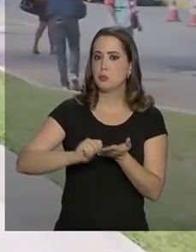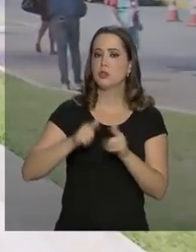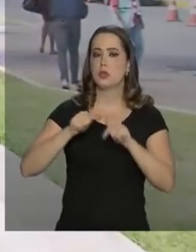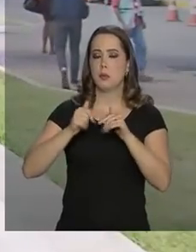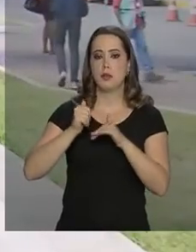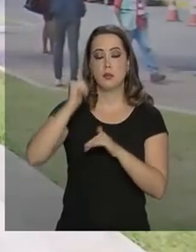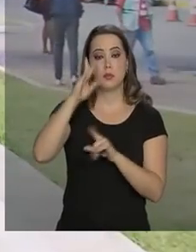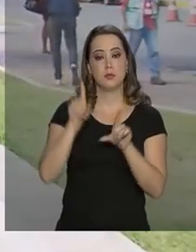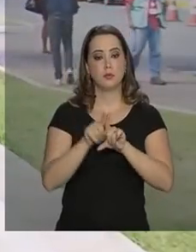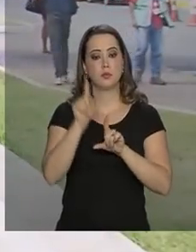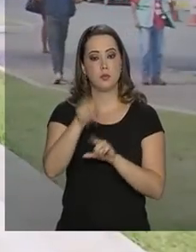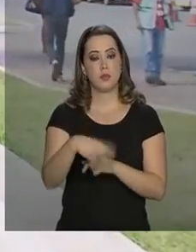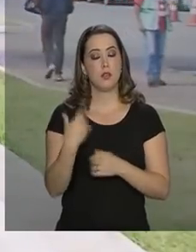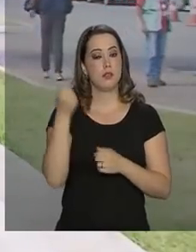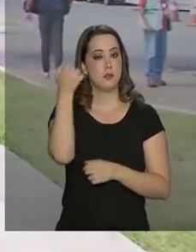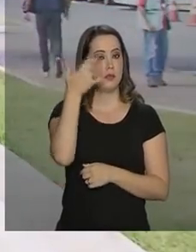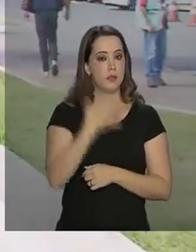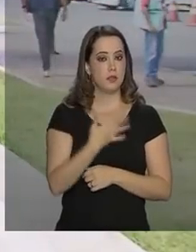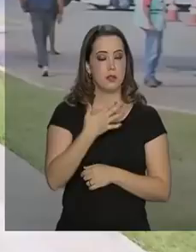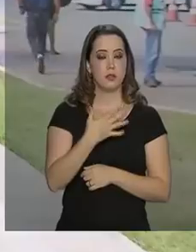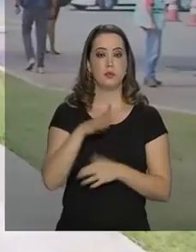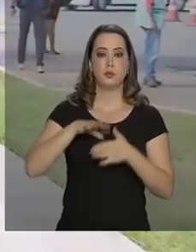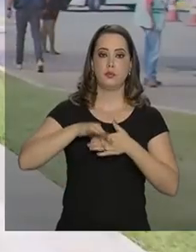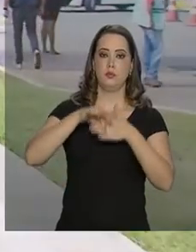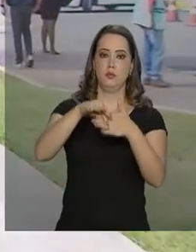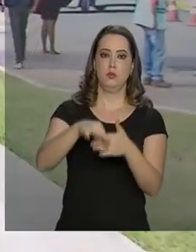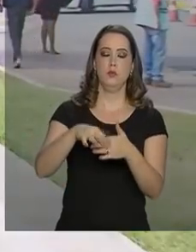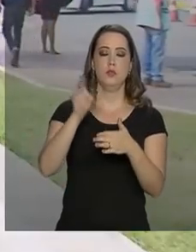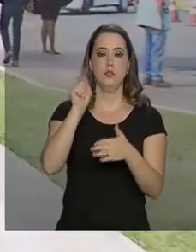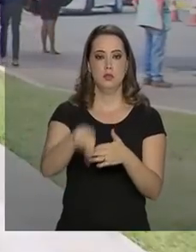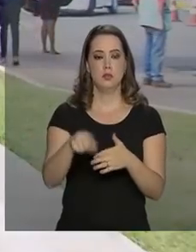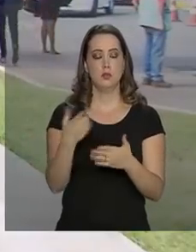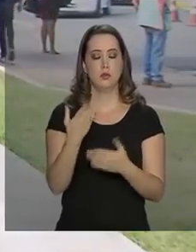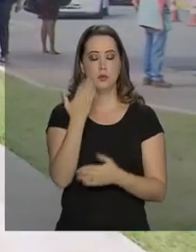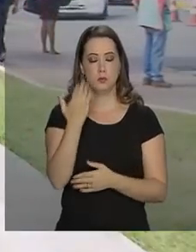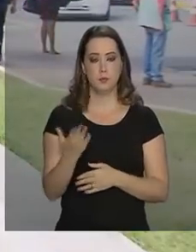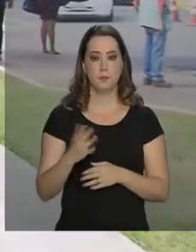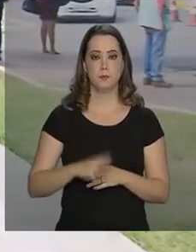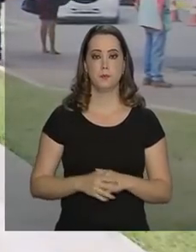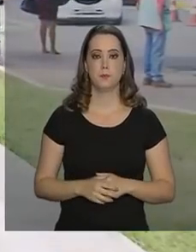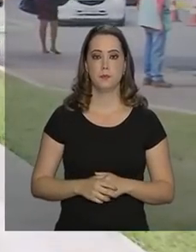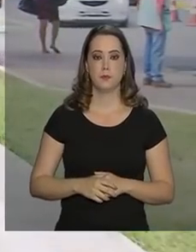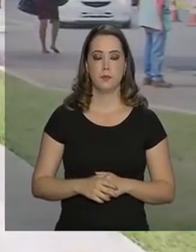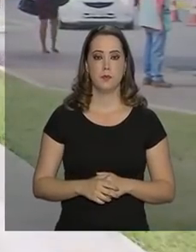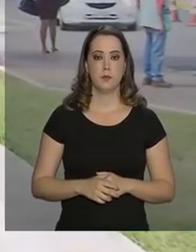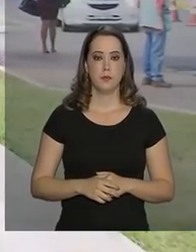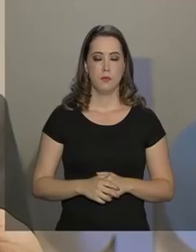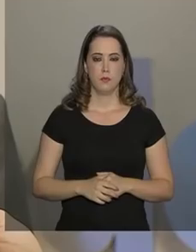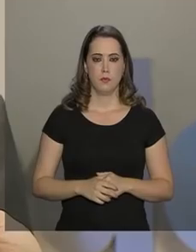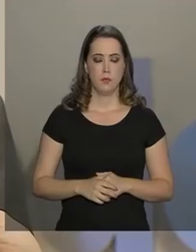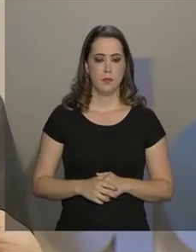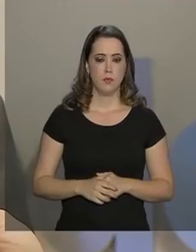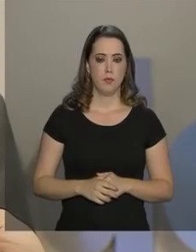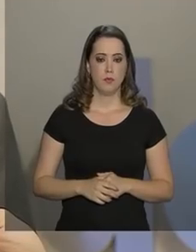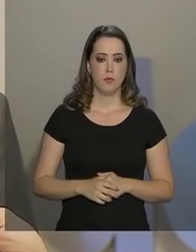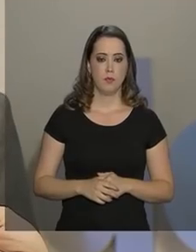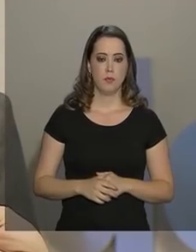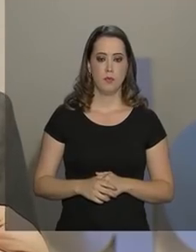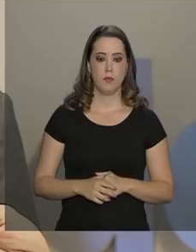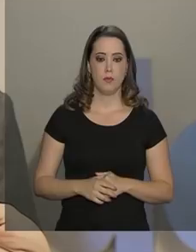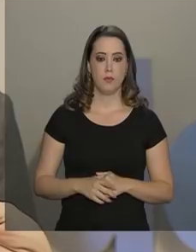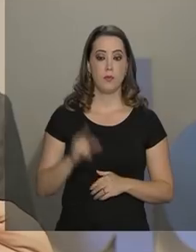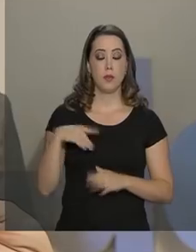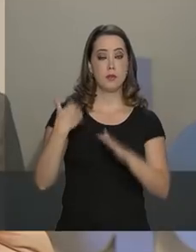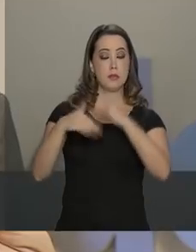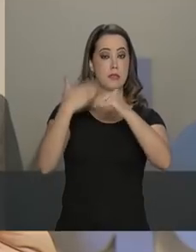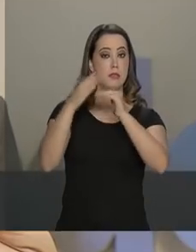Estudos tributários e aduaneiros da Receita Federal Claudemir Malaquias vamos acompanhar com esse crescimento da